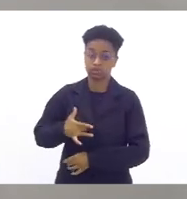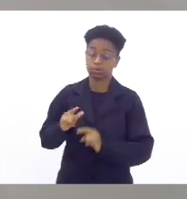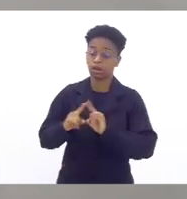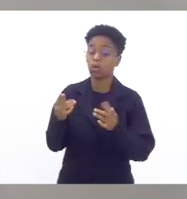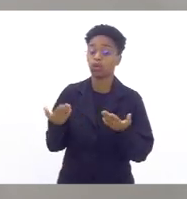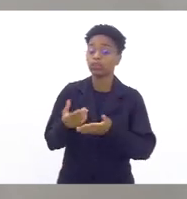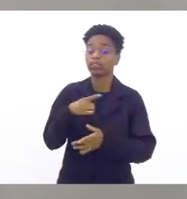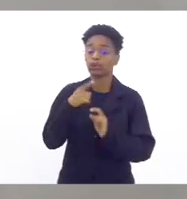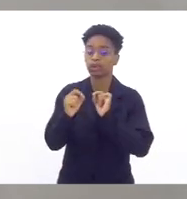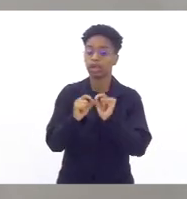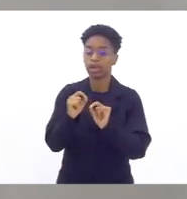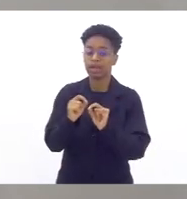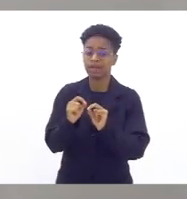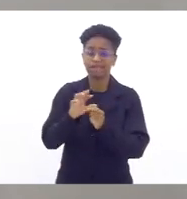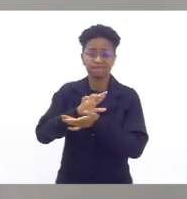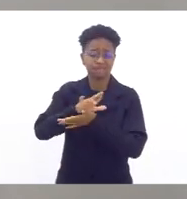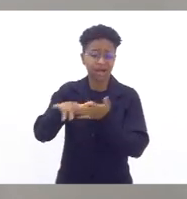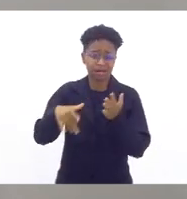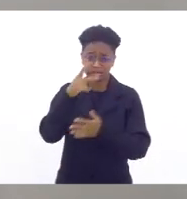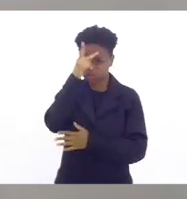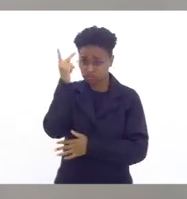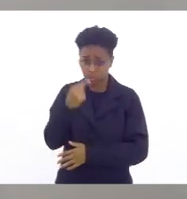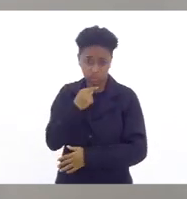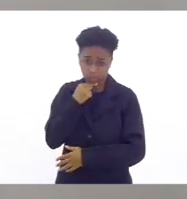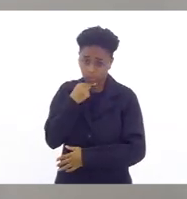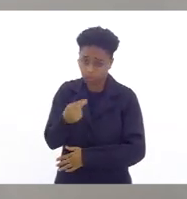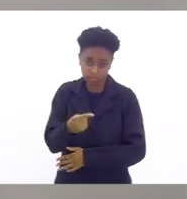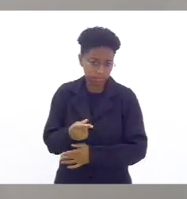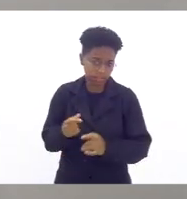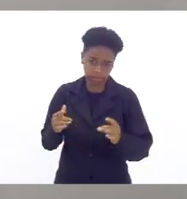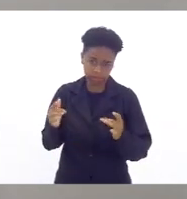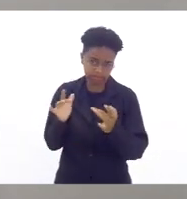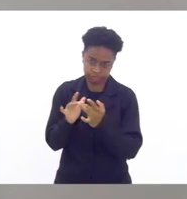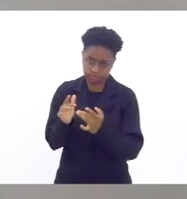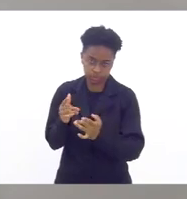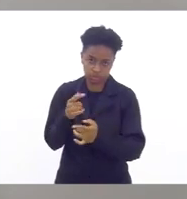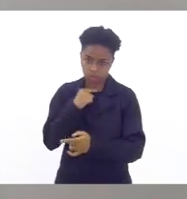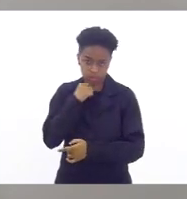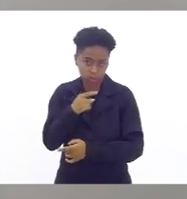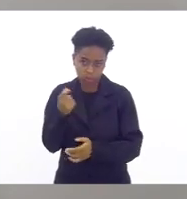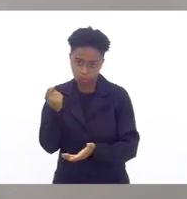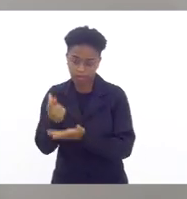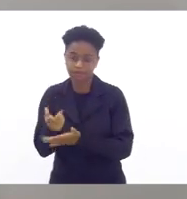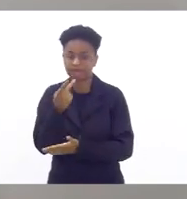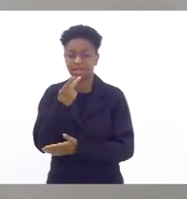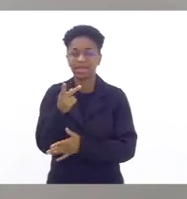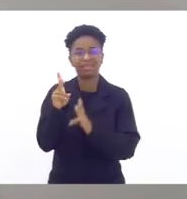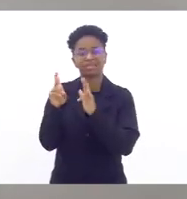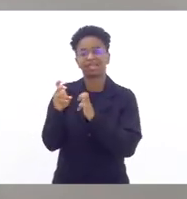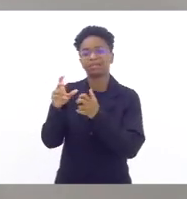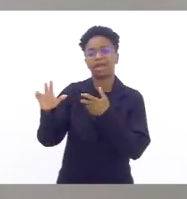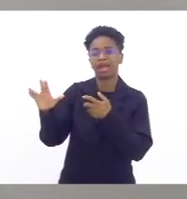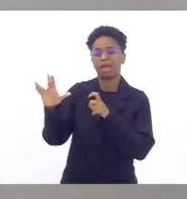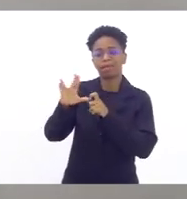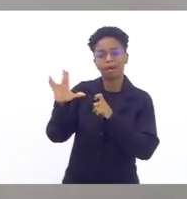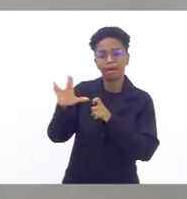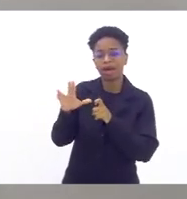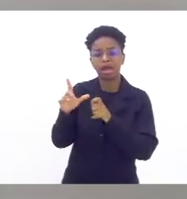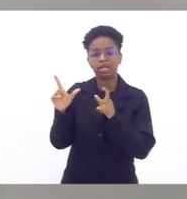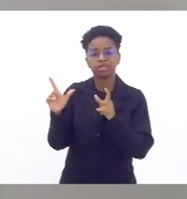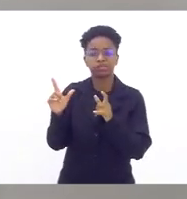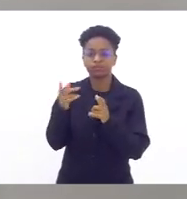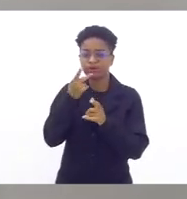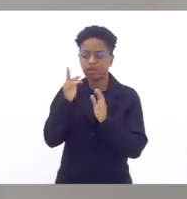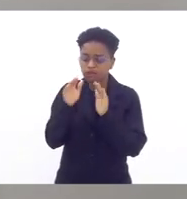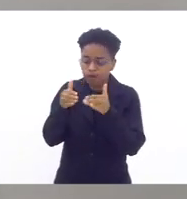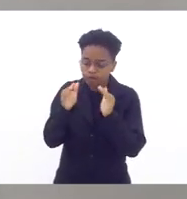tem hoje é que muitas pessoas não conseguem fazer esse acesso então assim quando a gente fala sobre ai cannabis de medicinal e reduz esse